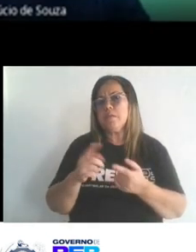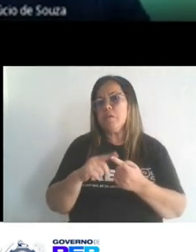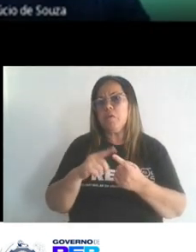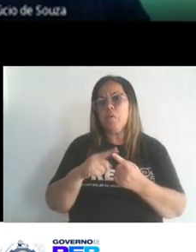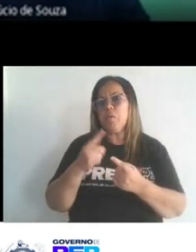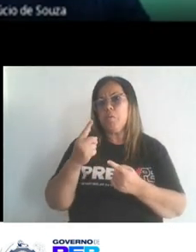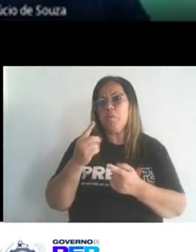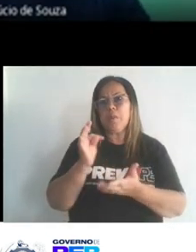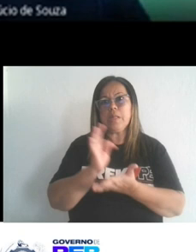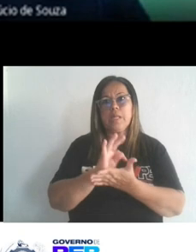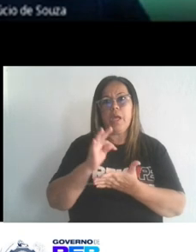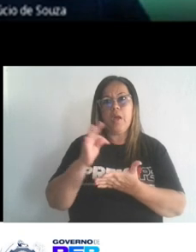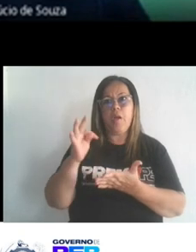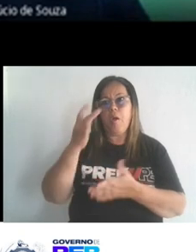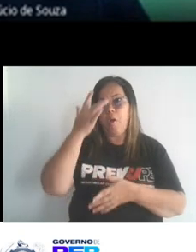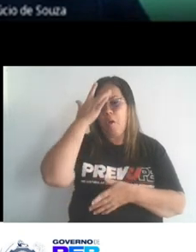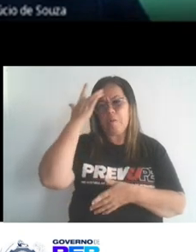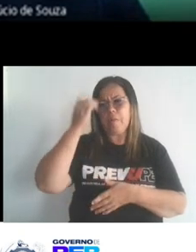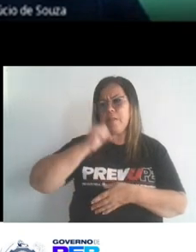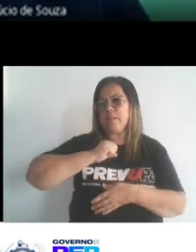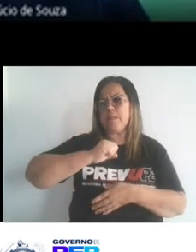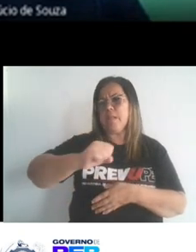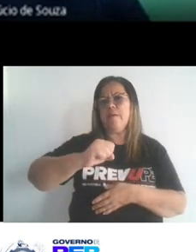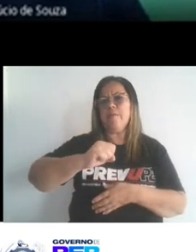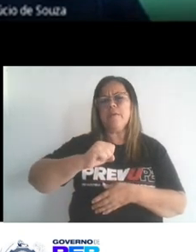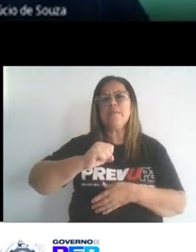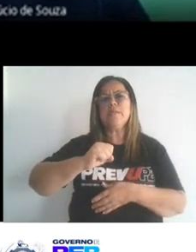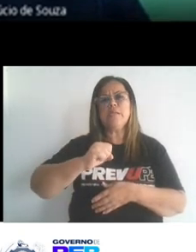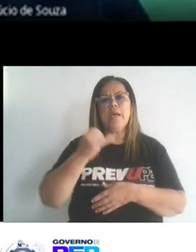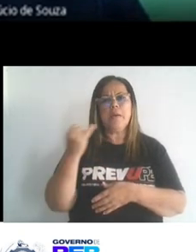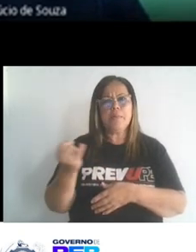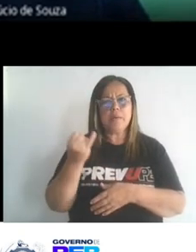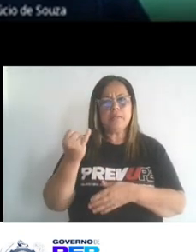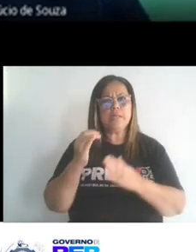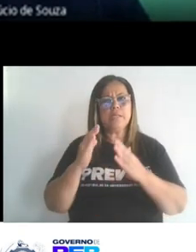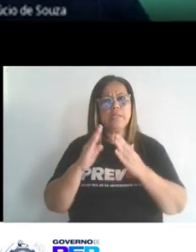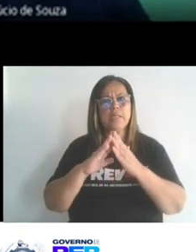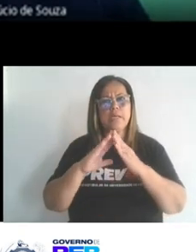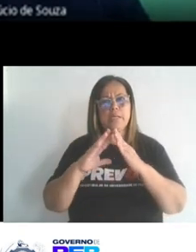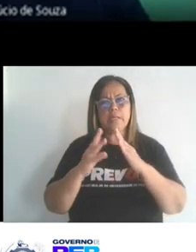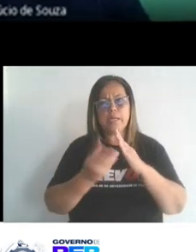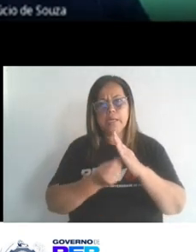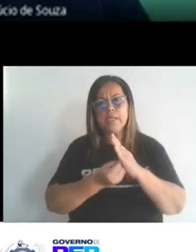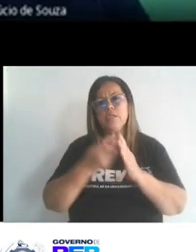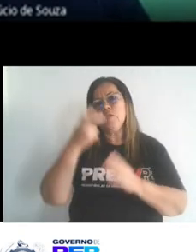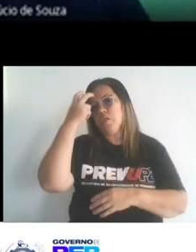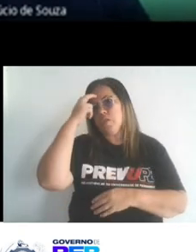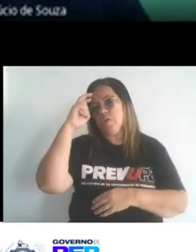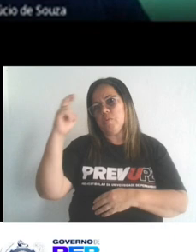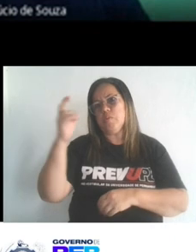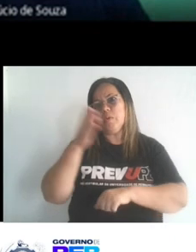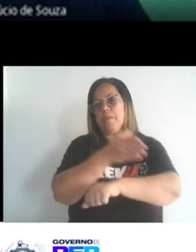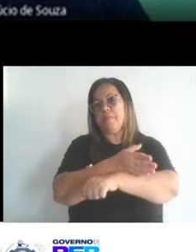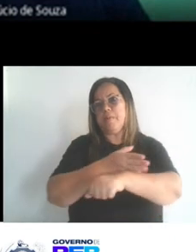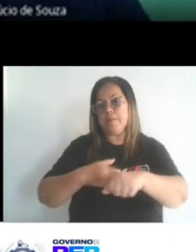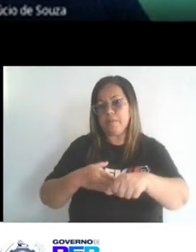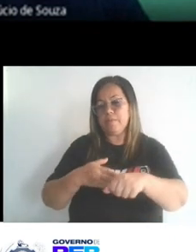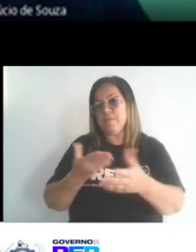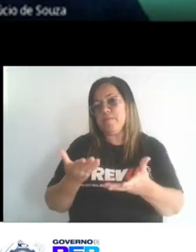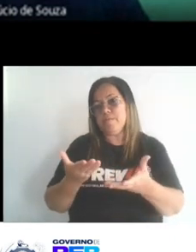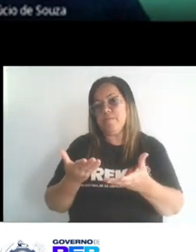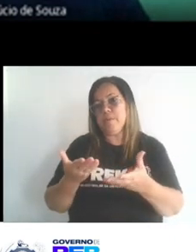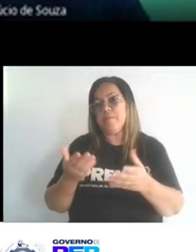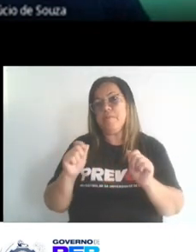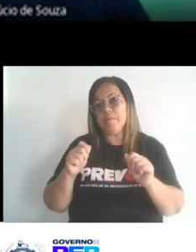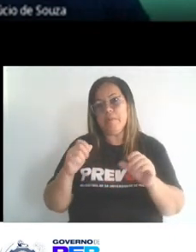tradicionais que defendiam os valores da igreja e da cultura medieval não poderia ser mais completo